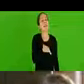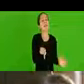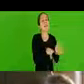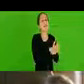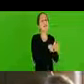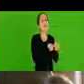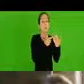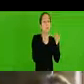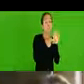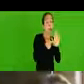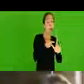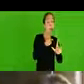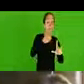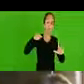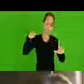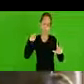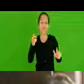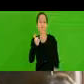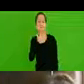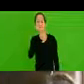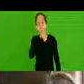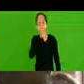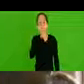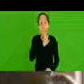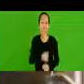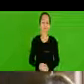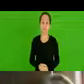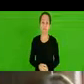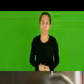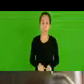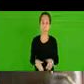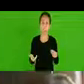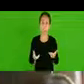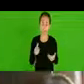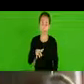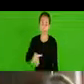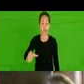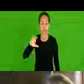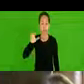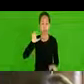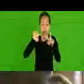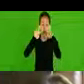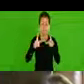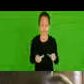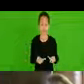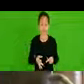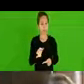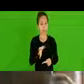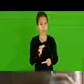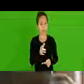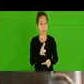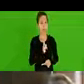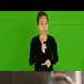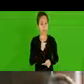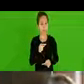apresentação estatística, por exemplo. Hoje nós sabemos que nas ciências humanas, como a gente tem utilizado